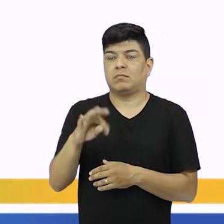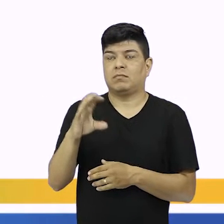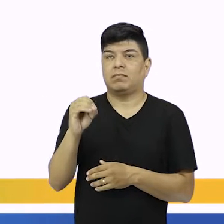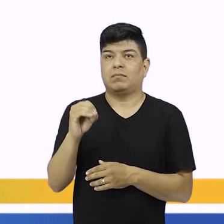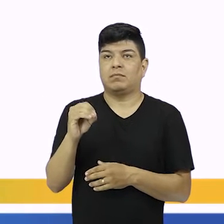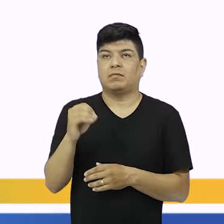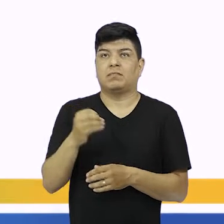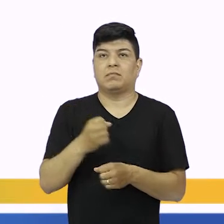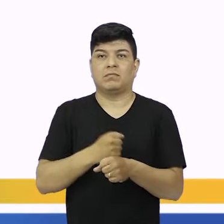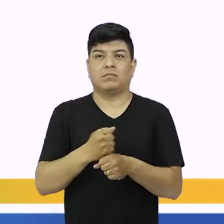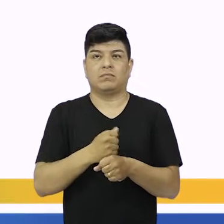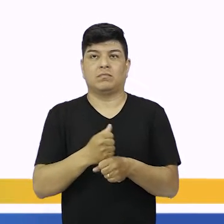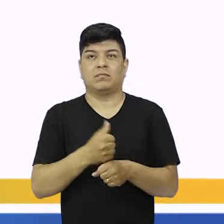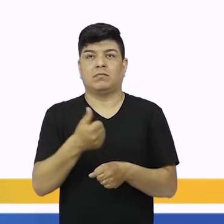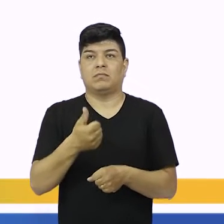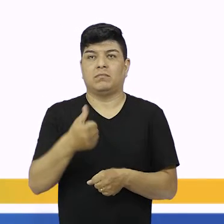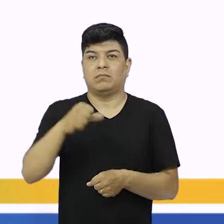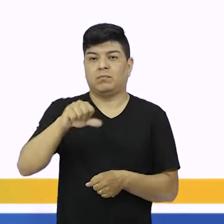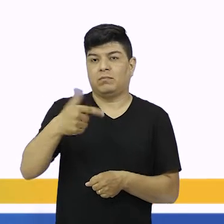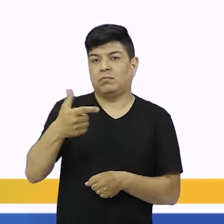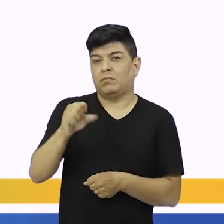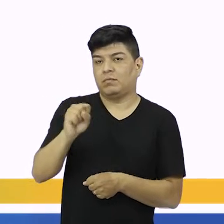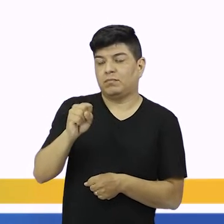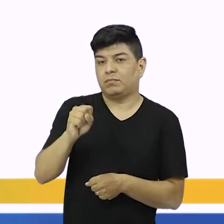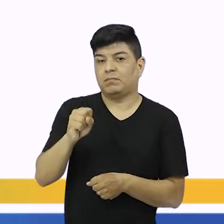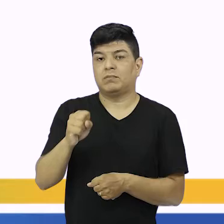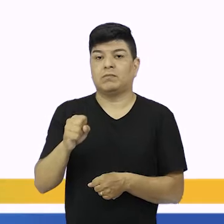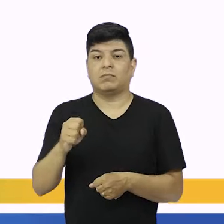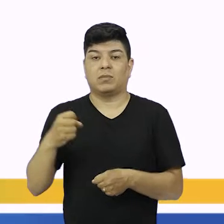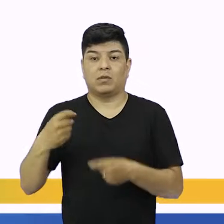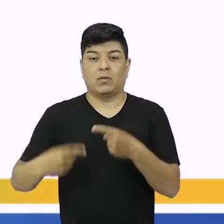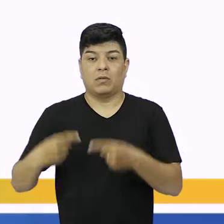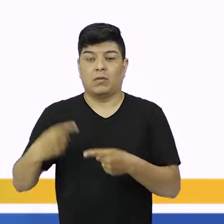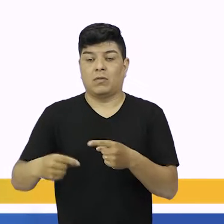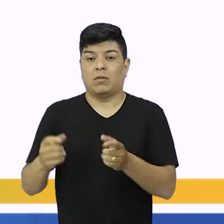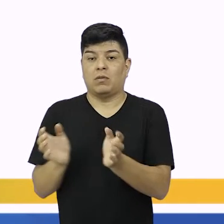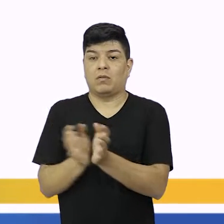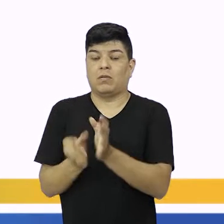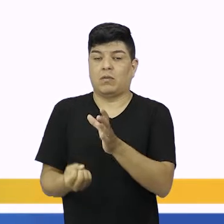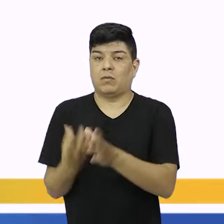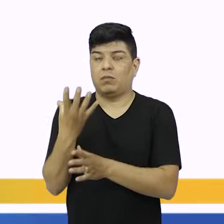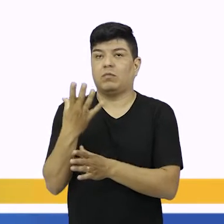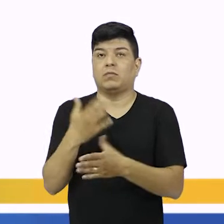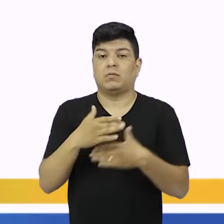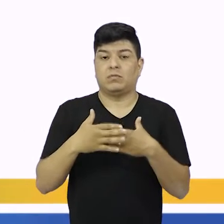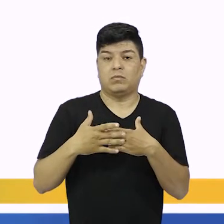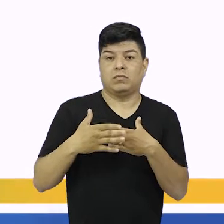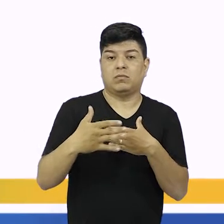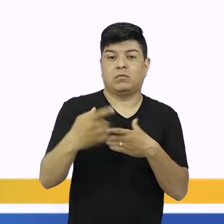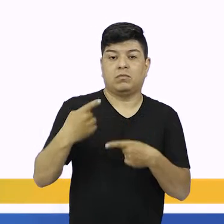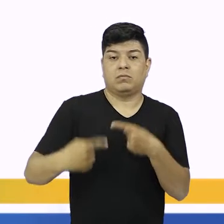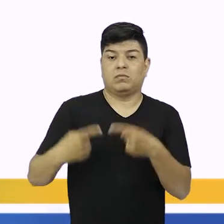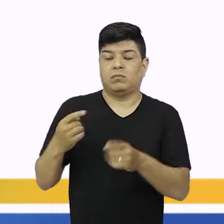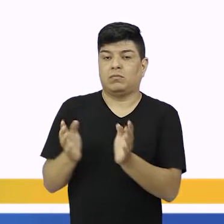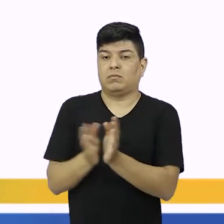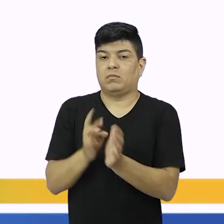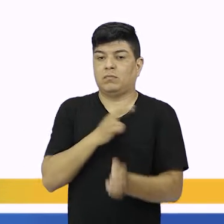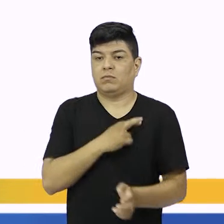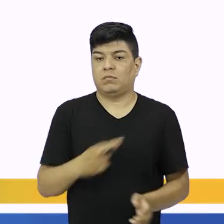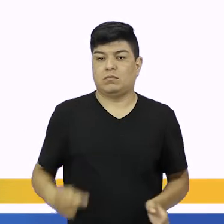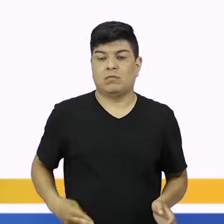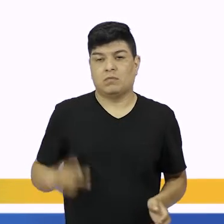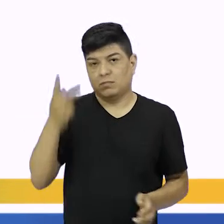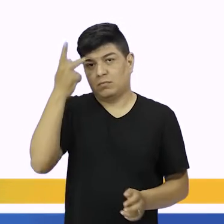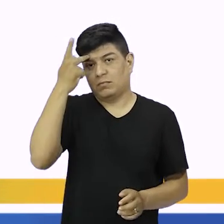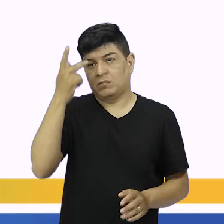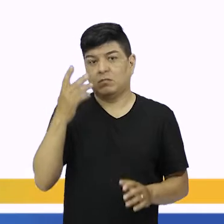de 1928. O Partido Democrático formou-se a partir, então, da dissidência, né, do Partido Republicano Paulista,